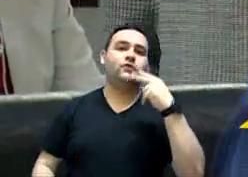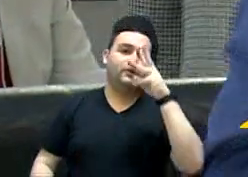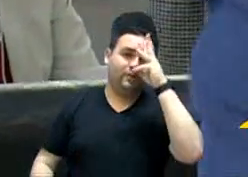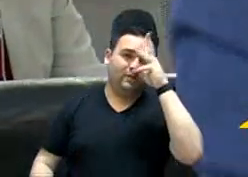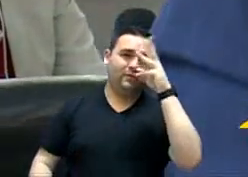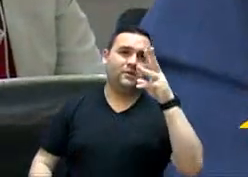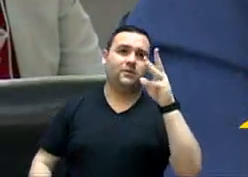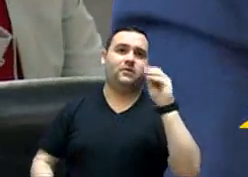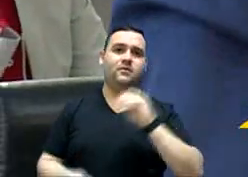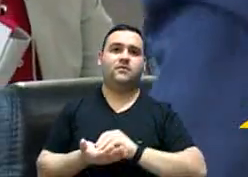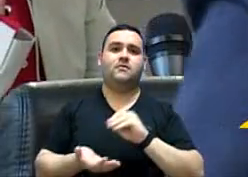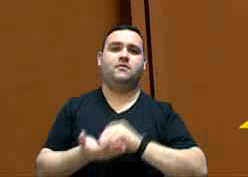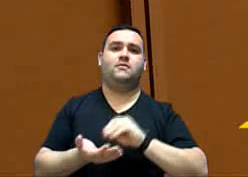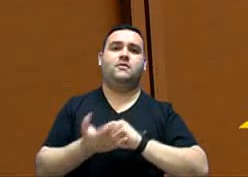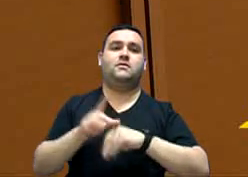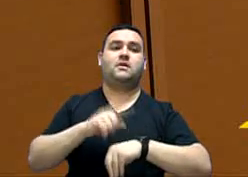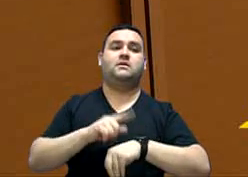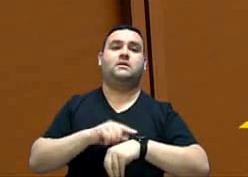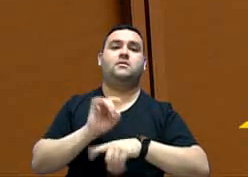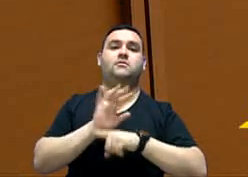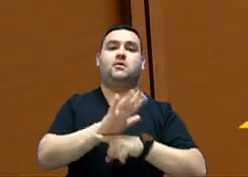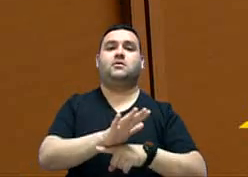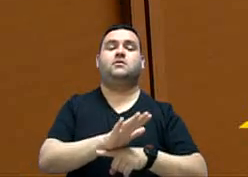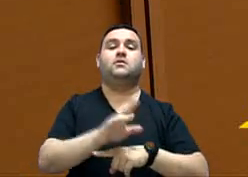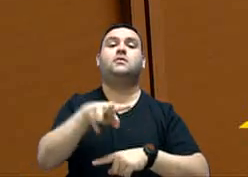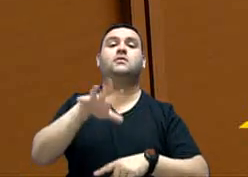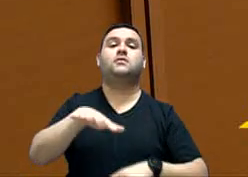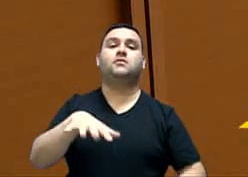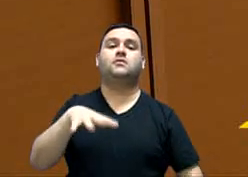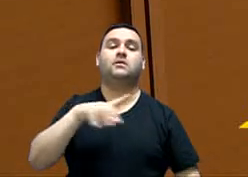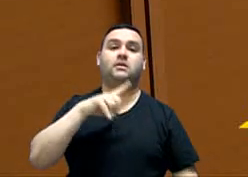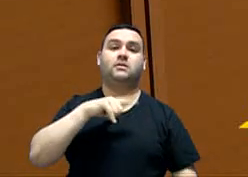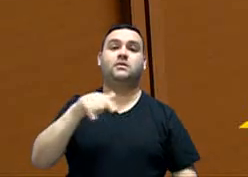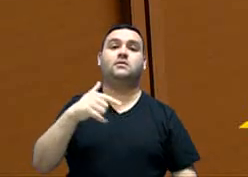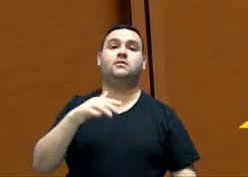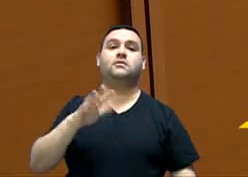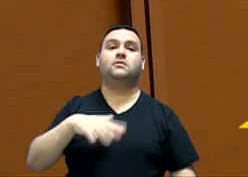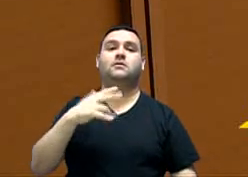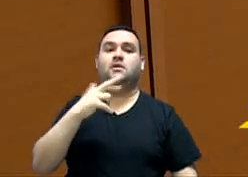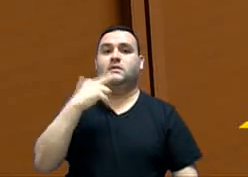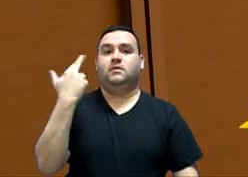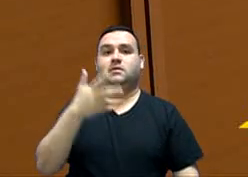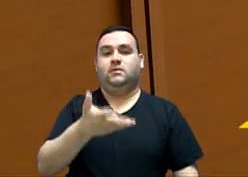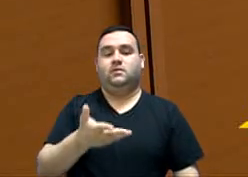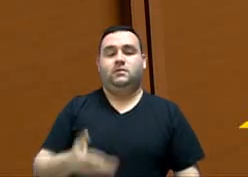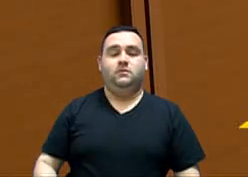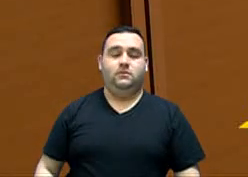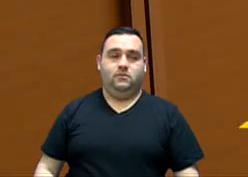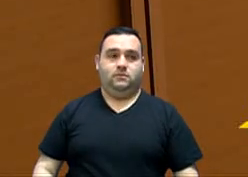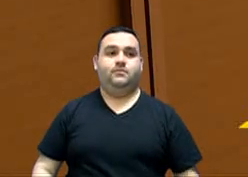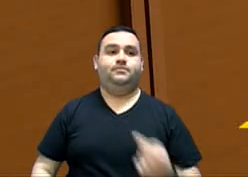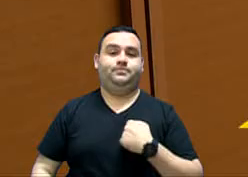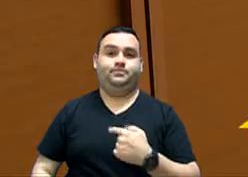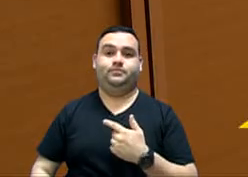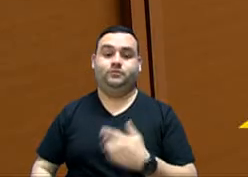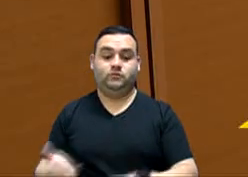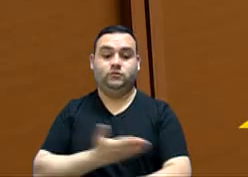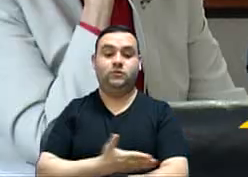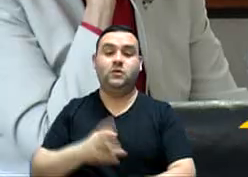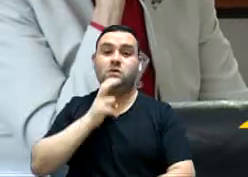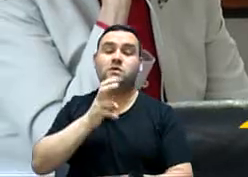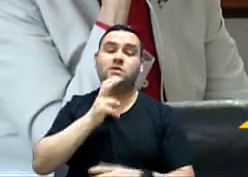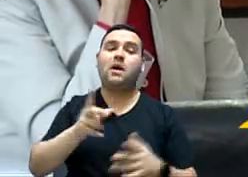falta alguém dar o a tempo. A cidade está sofrendo. Diogo. Vereador Diogo. Eu tenho o costume tempo, de dizer, vereador Manga, que Sorocaba